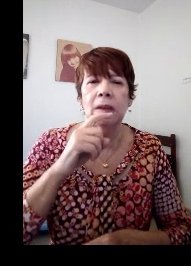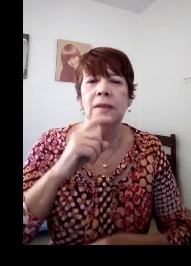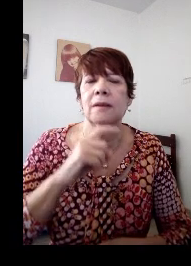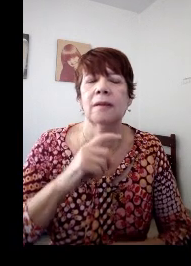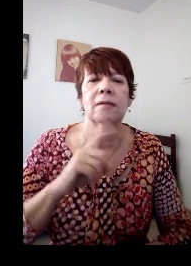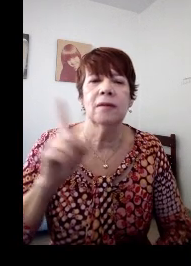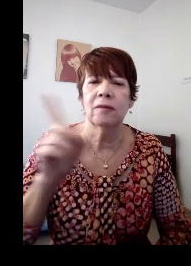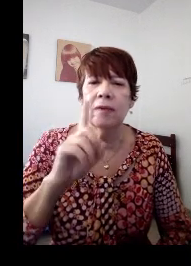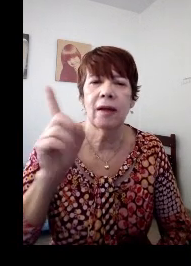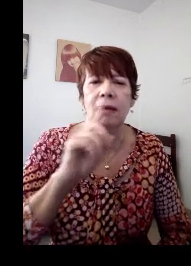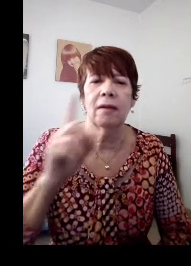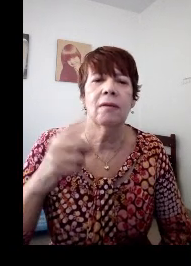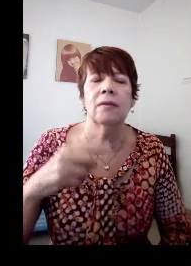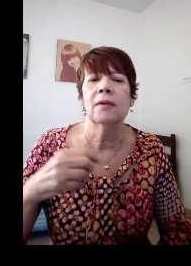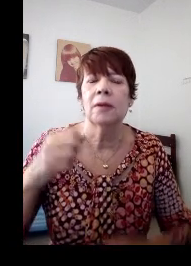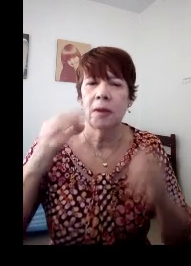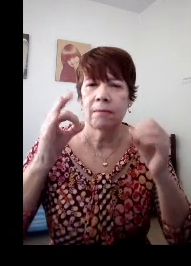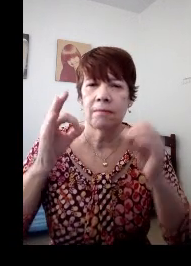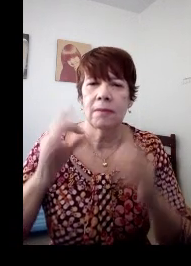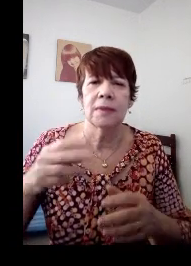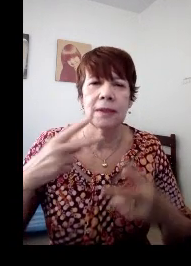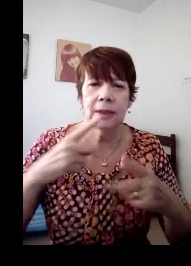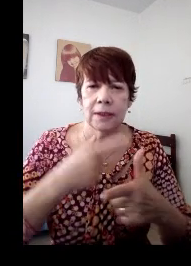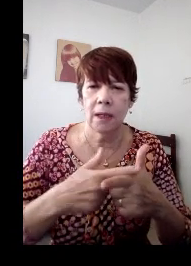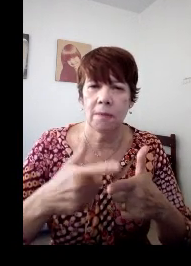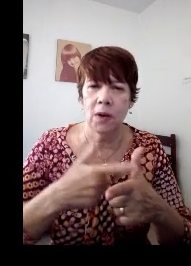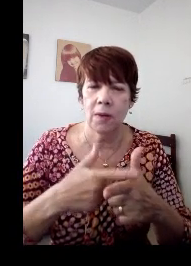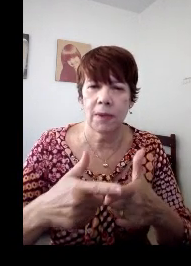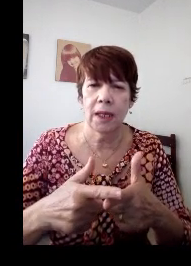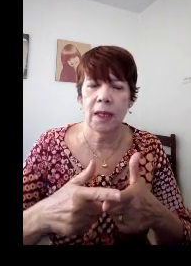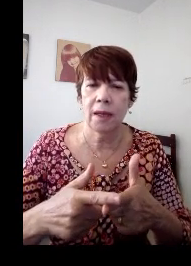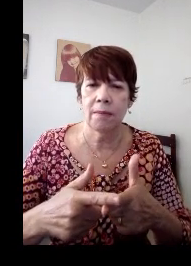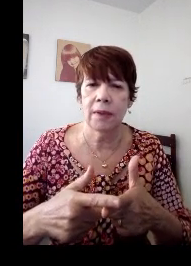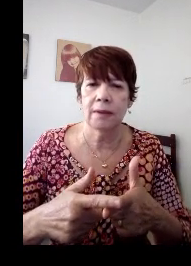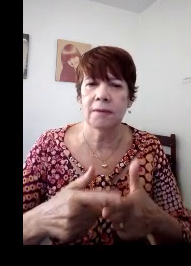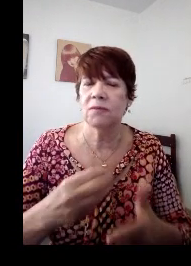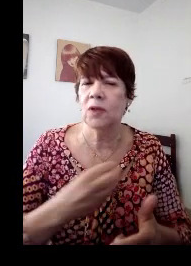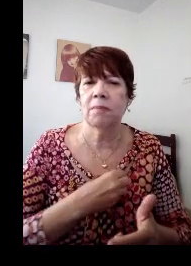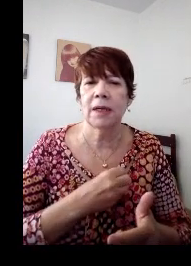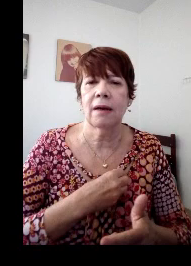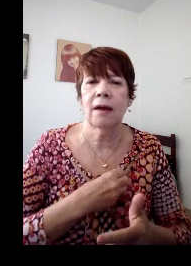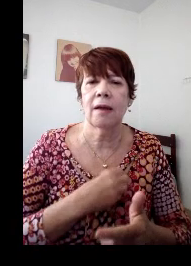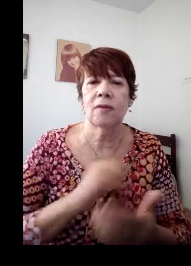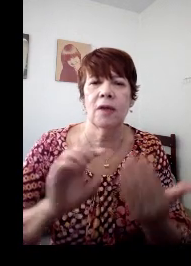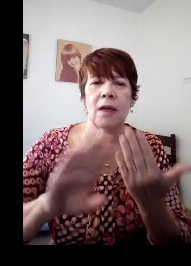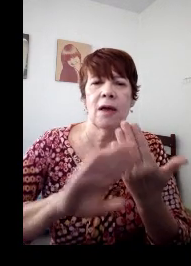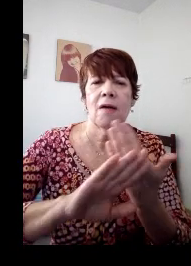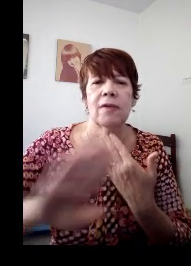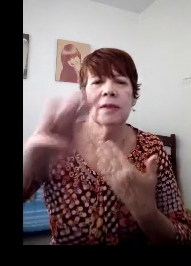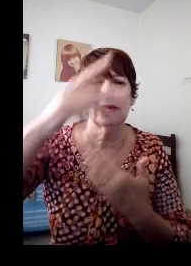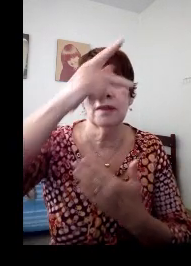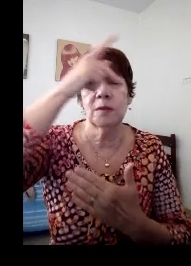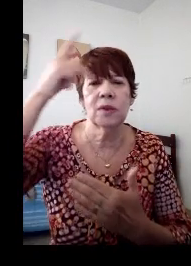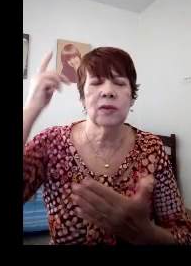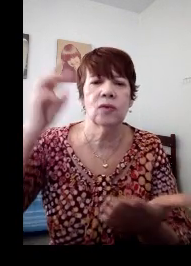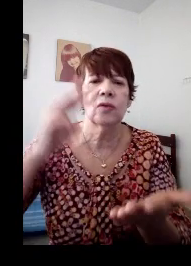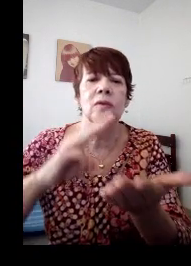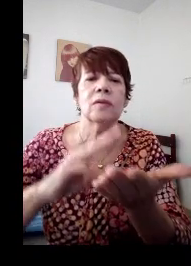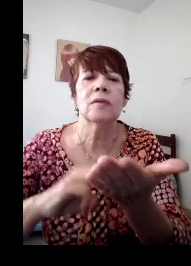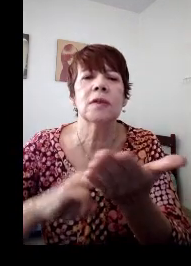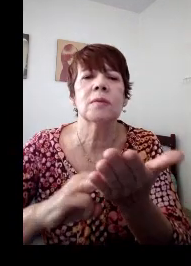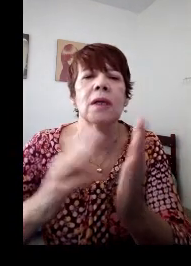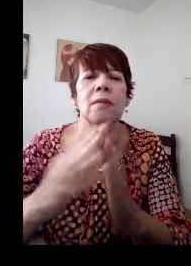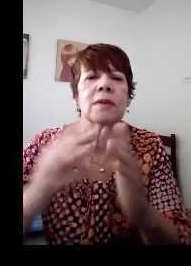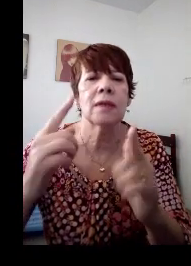não presta. Olha, você tem que se afastar dessa pessoa, você tem